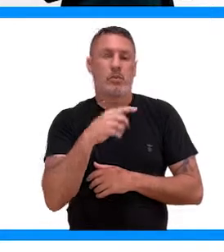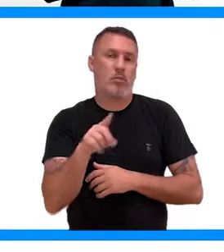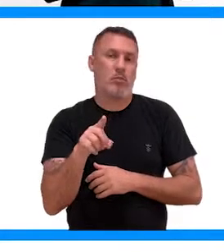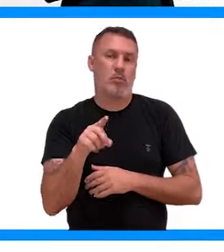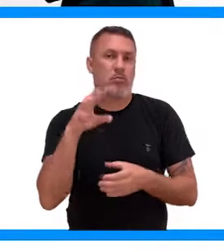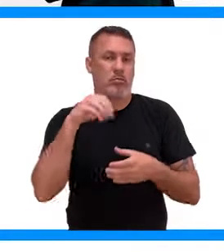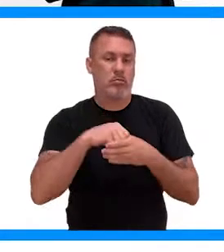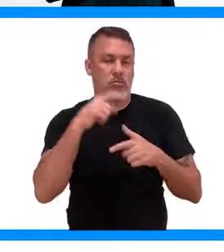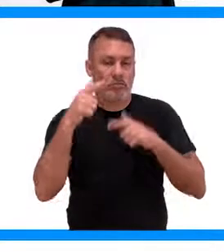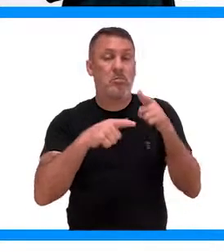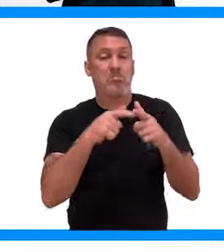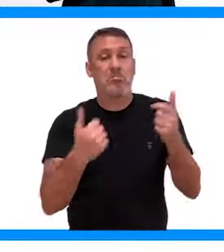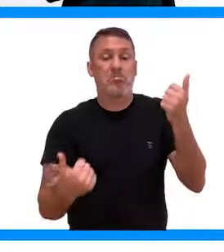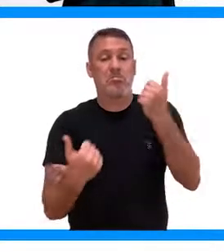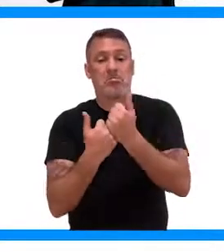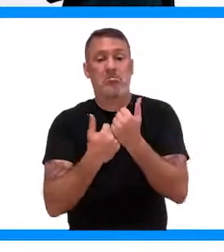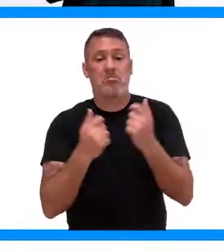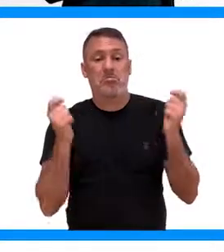pode